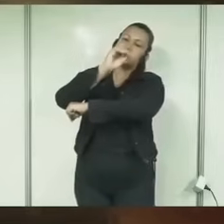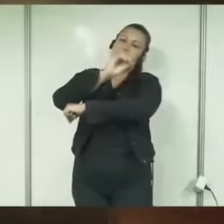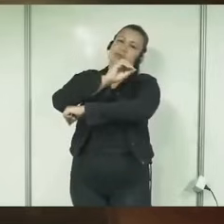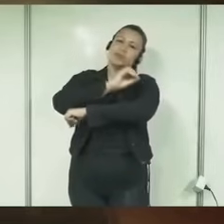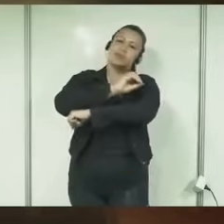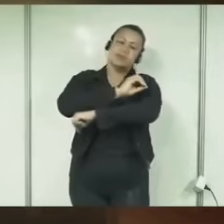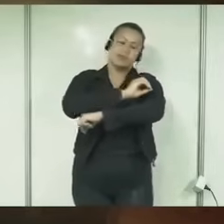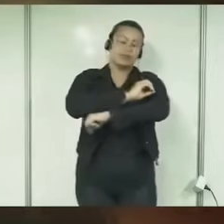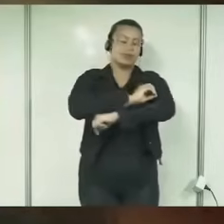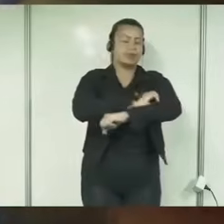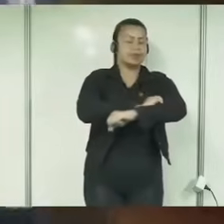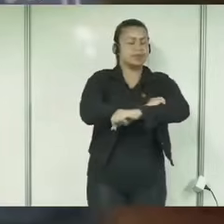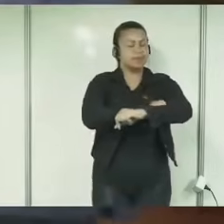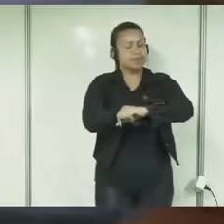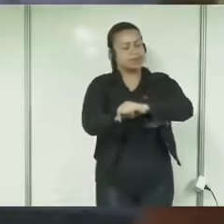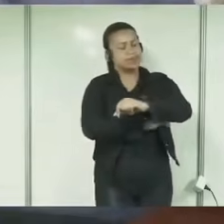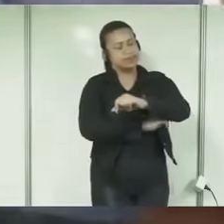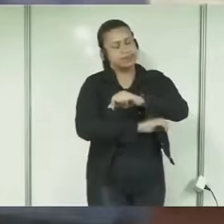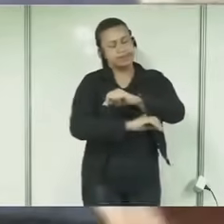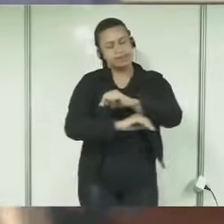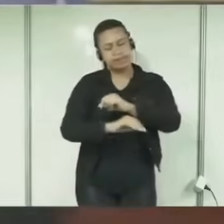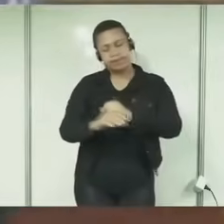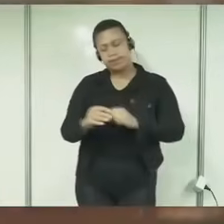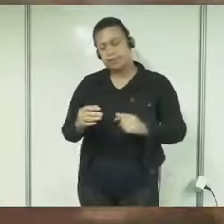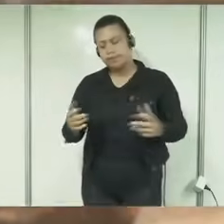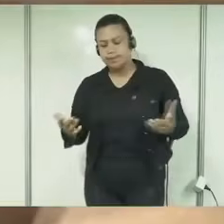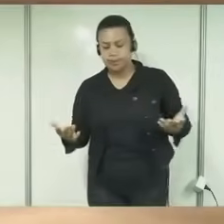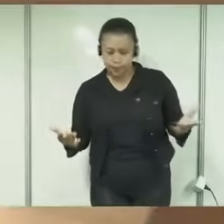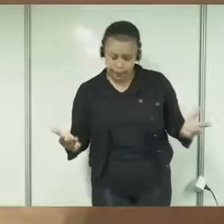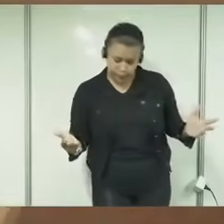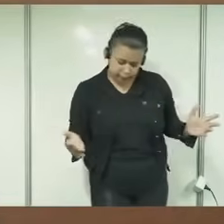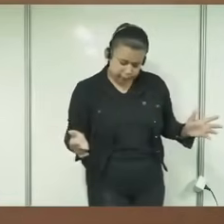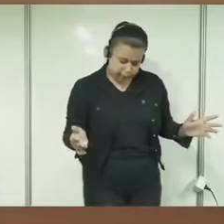mais um dia se vai.